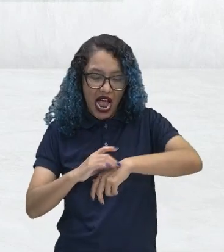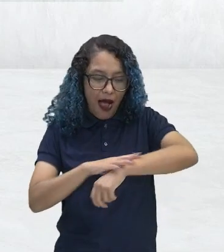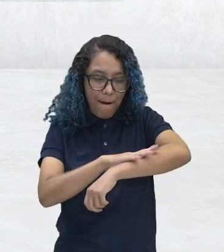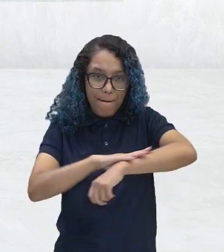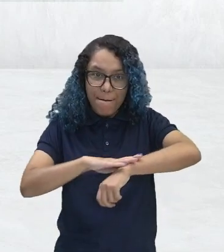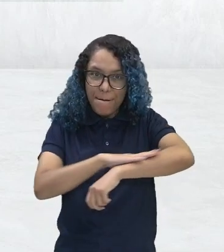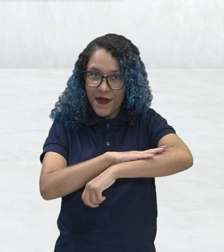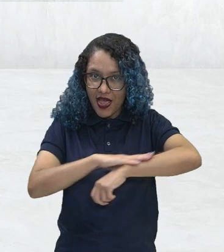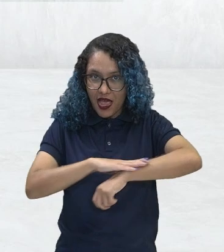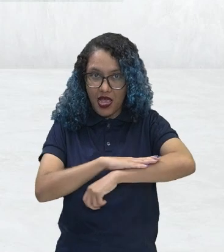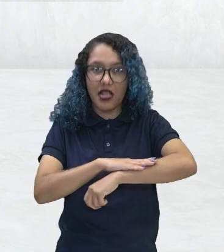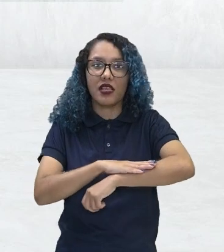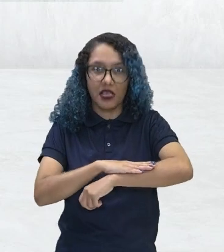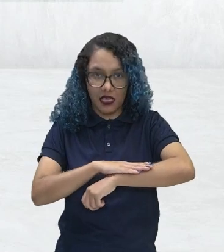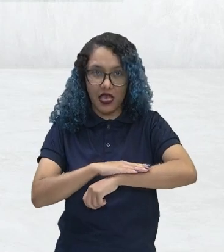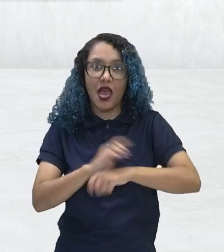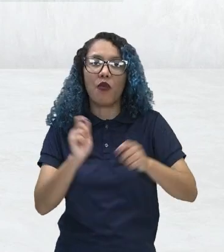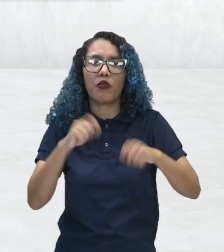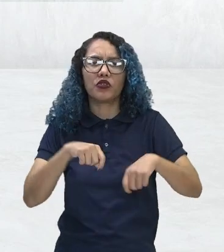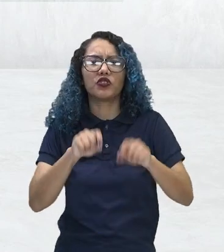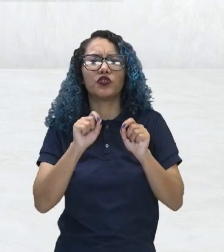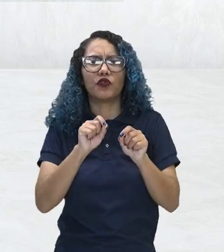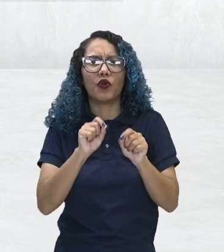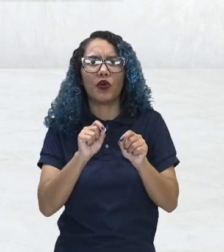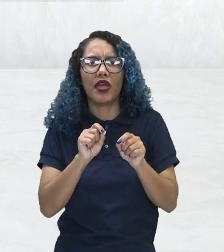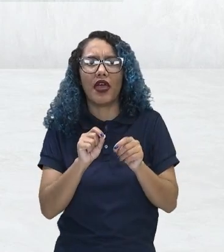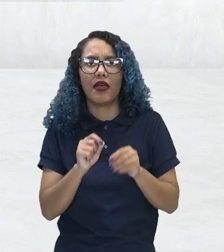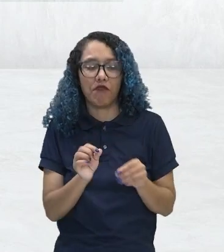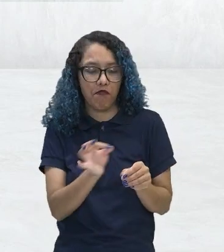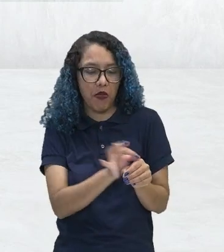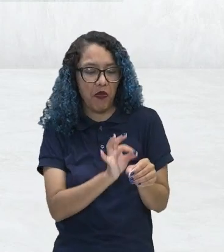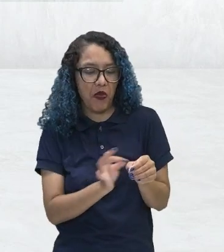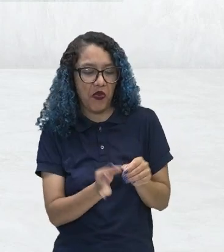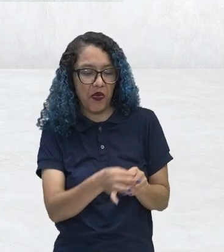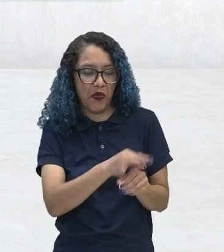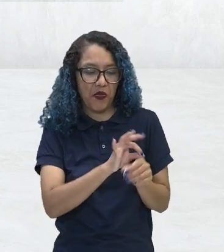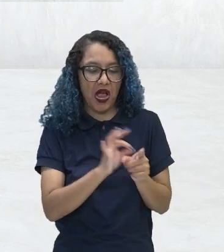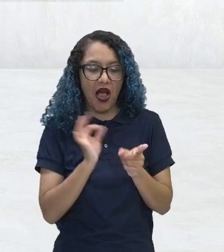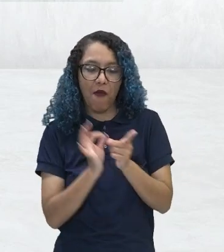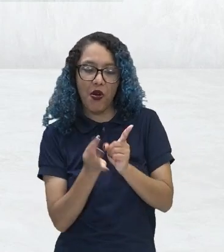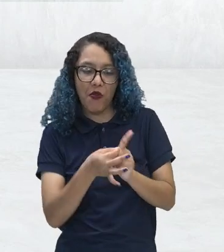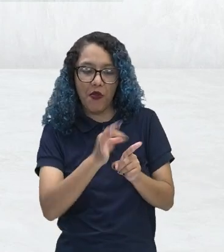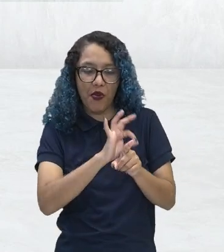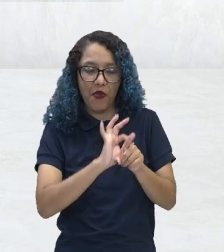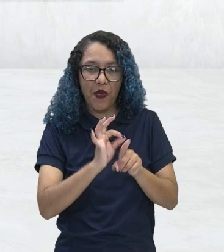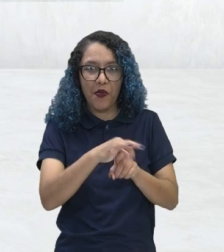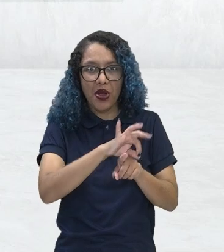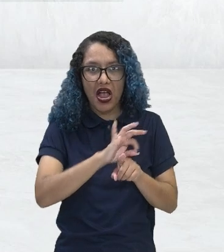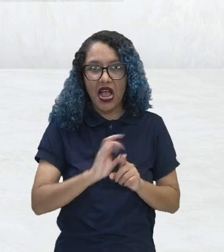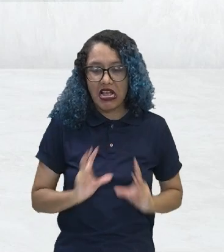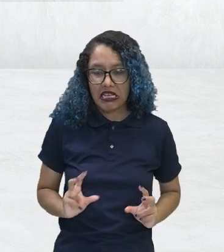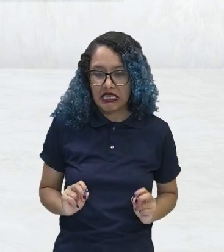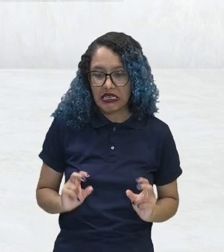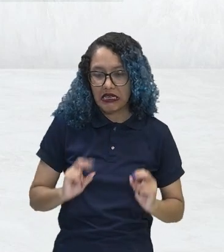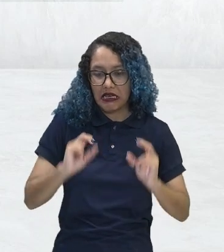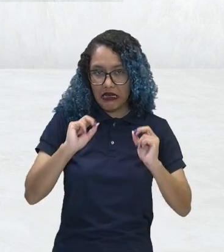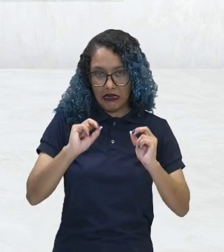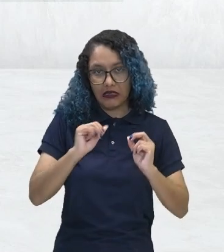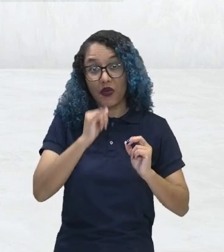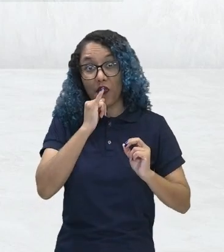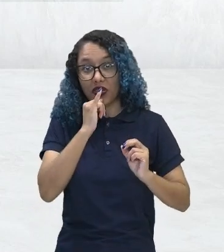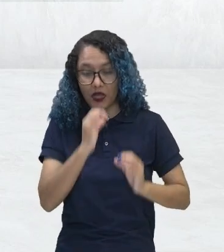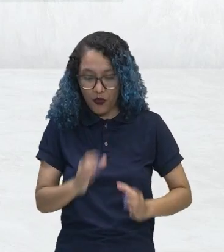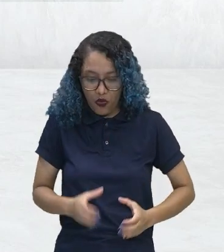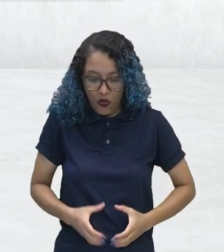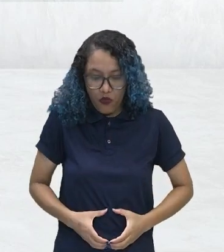mucosa, podendo causar verrugas genitais e câncer, como o de colo